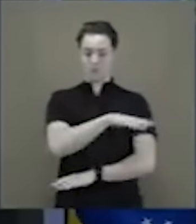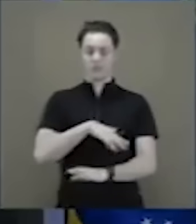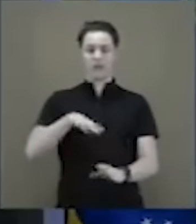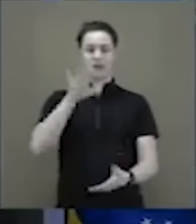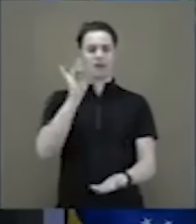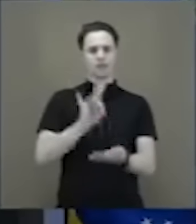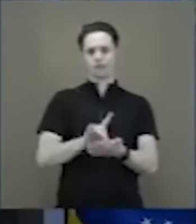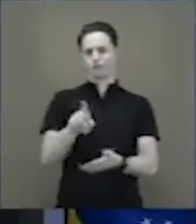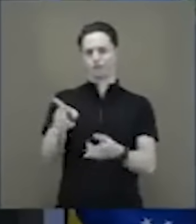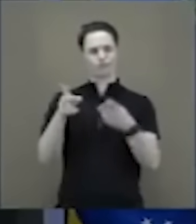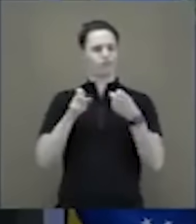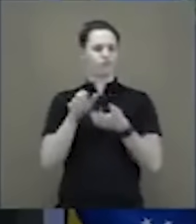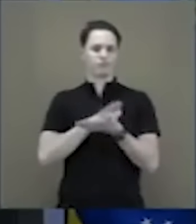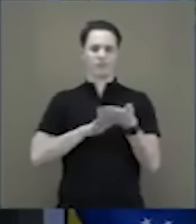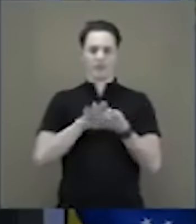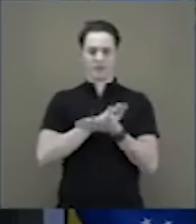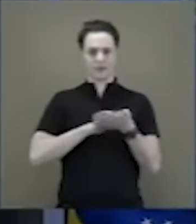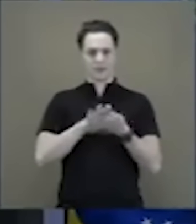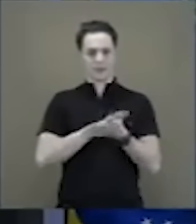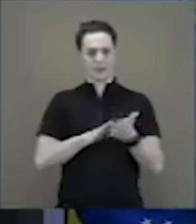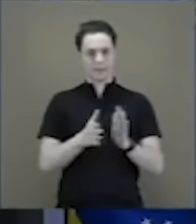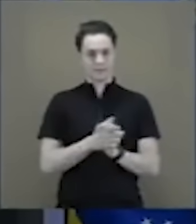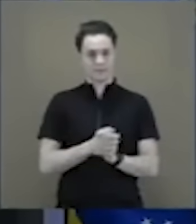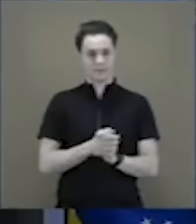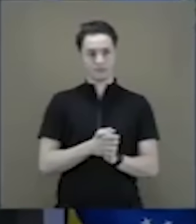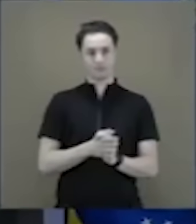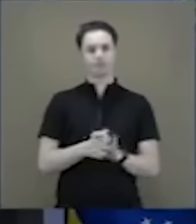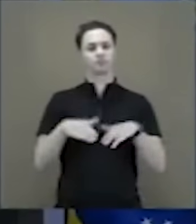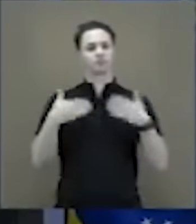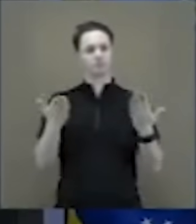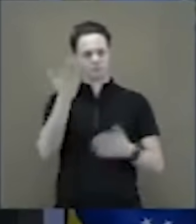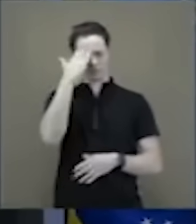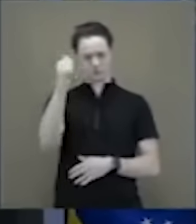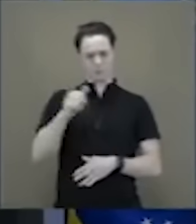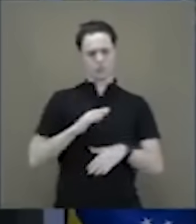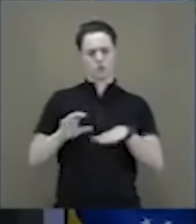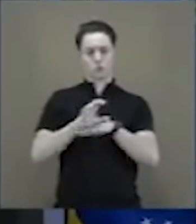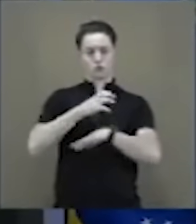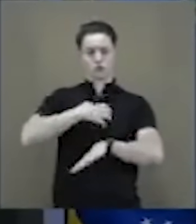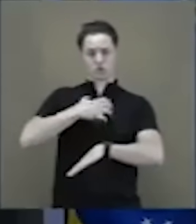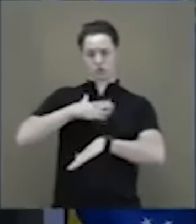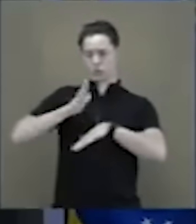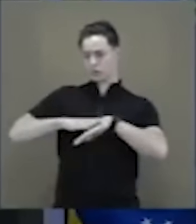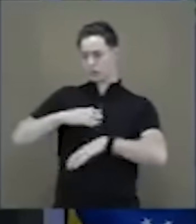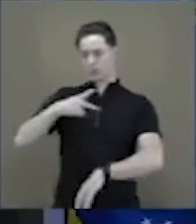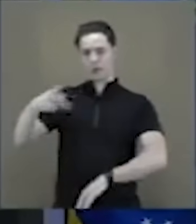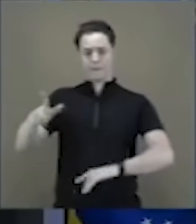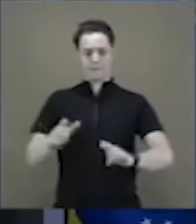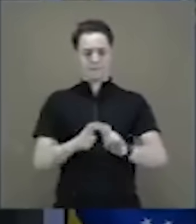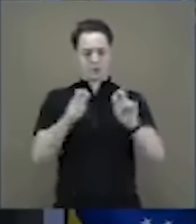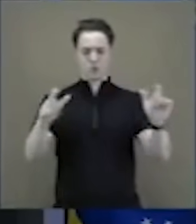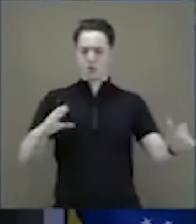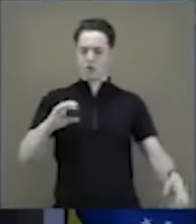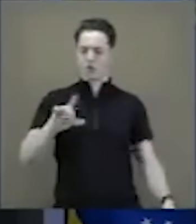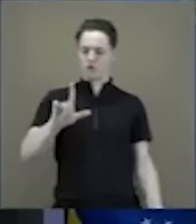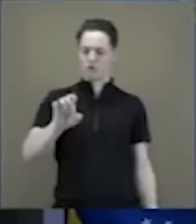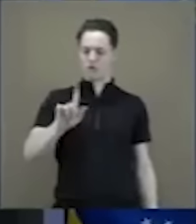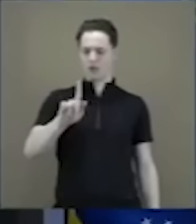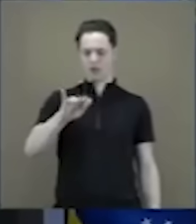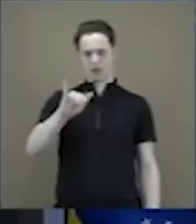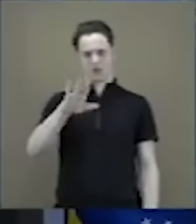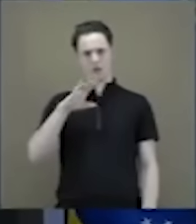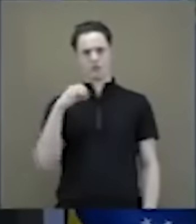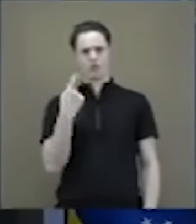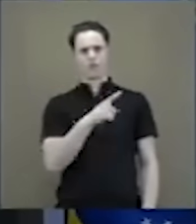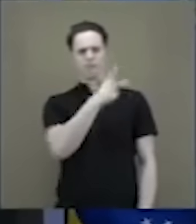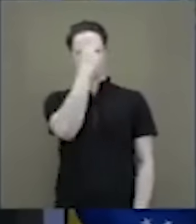não reconhece. Brandindo a Constituição à maneira dele, a maioria do colegiado do nosso Supremo Tribunal, ao